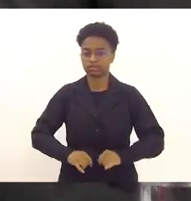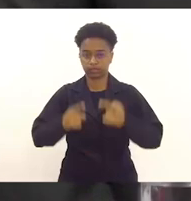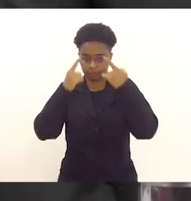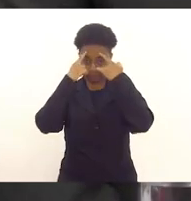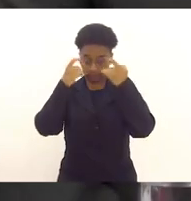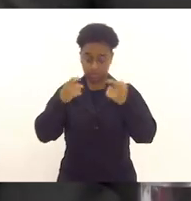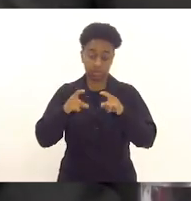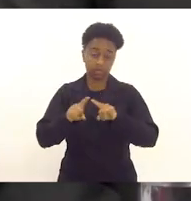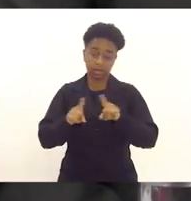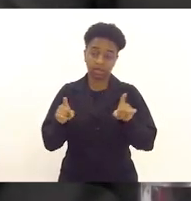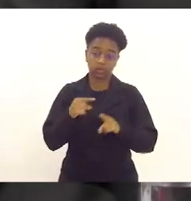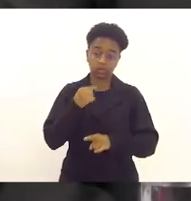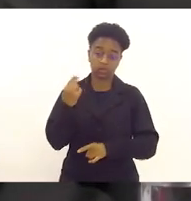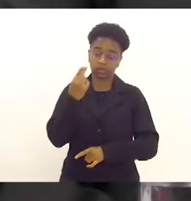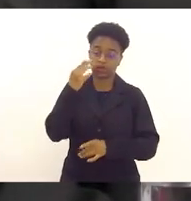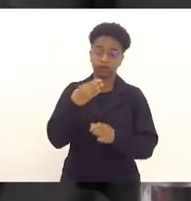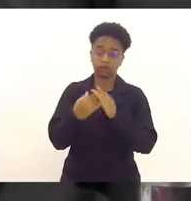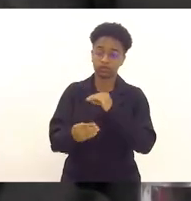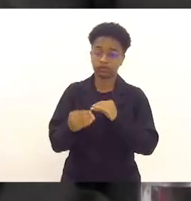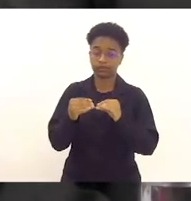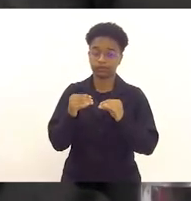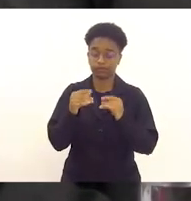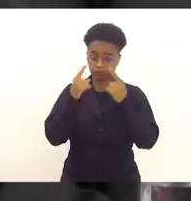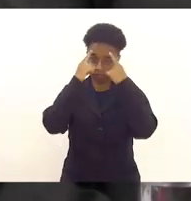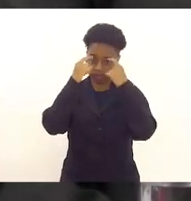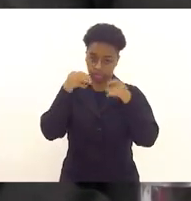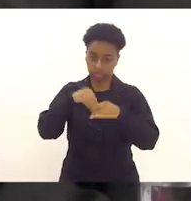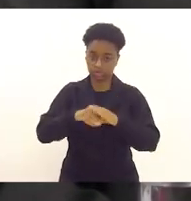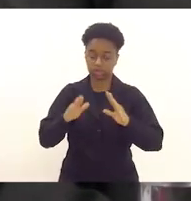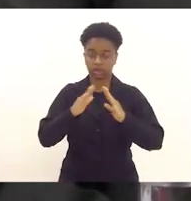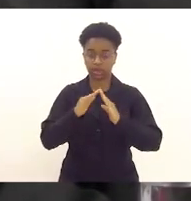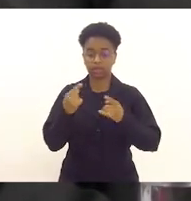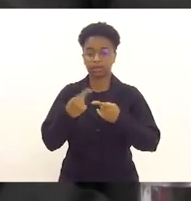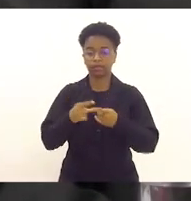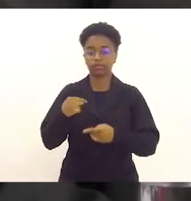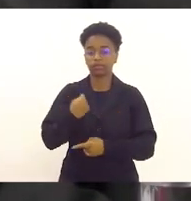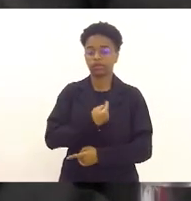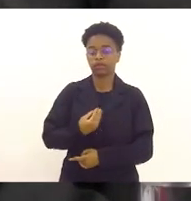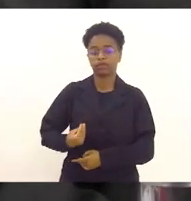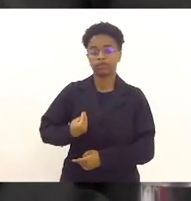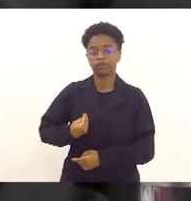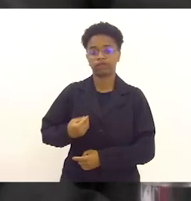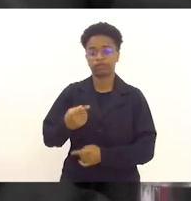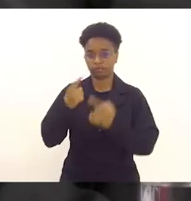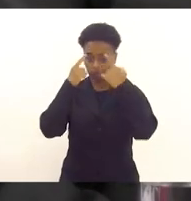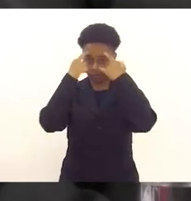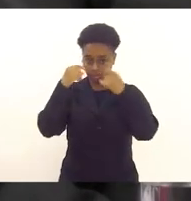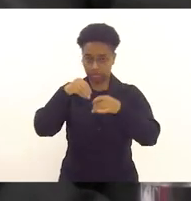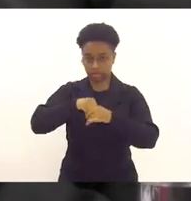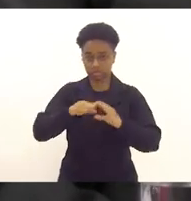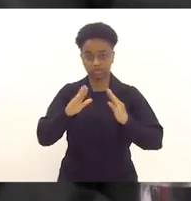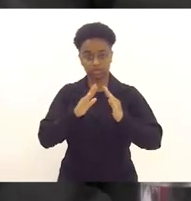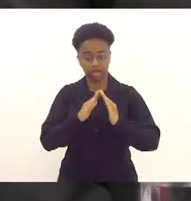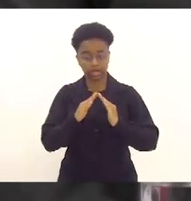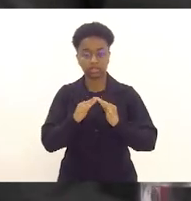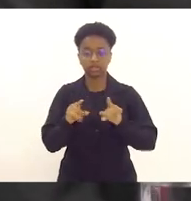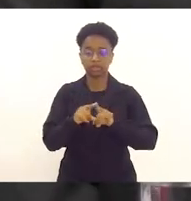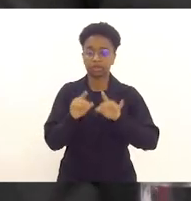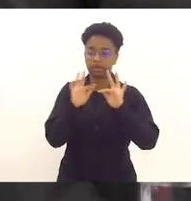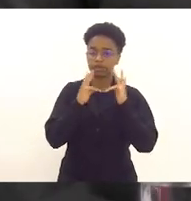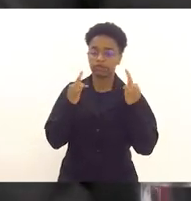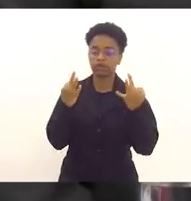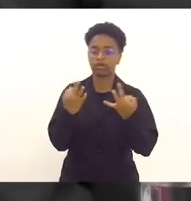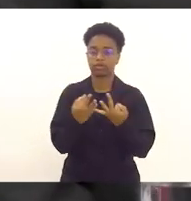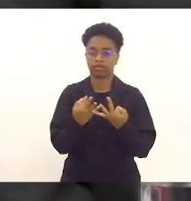não escapa nem da violência dentro da nossa casa a gente sofre violência doméstica dentro de casa a gente sofre com a violência familiar